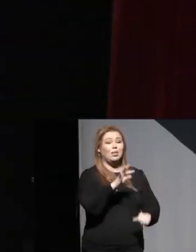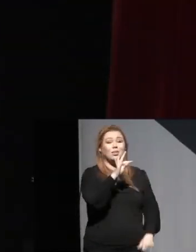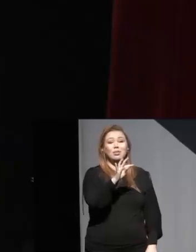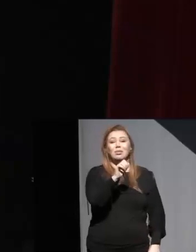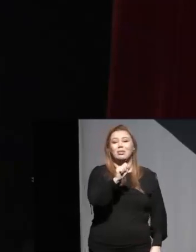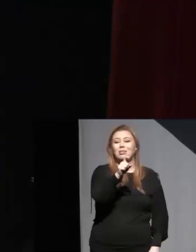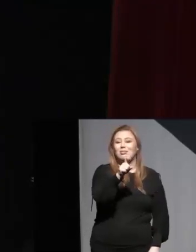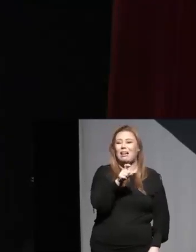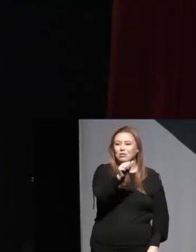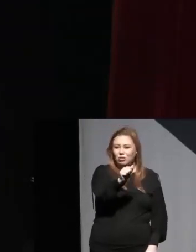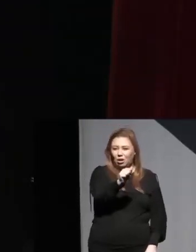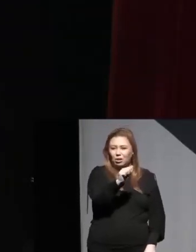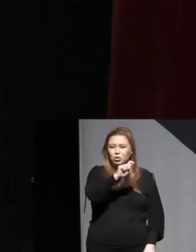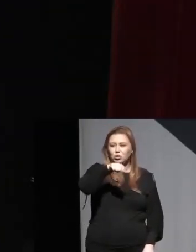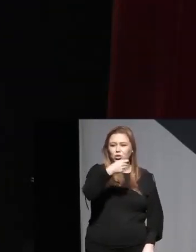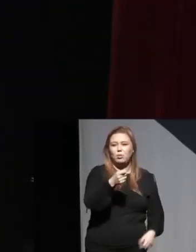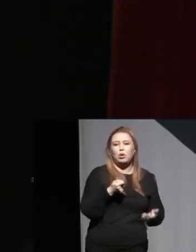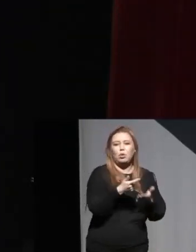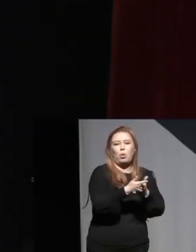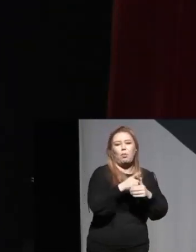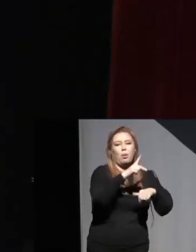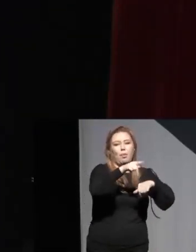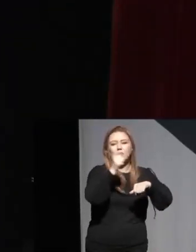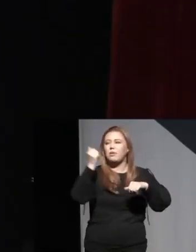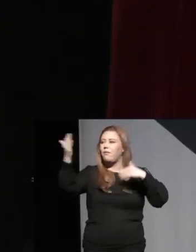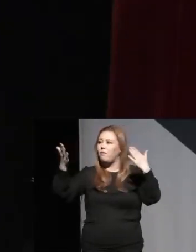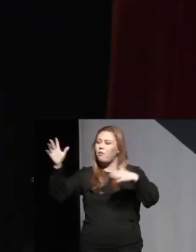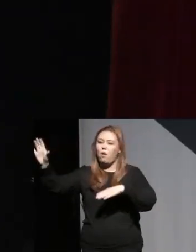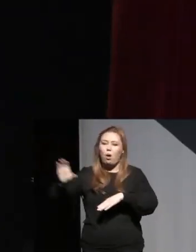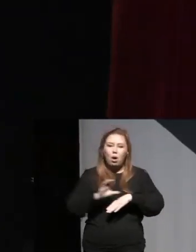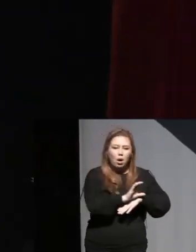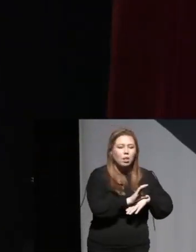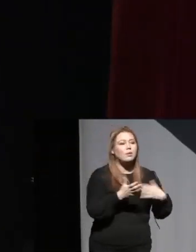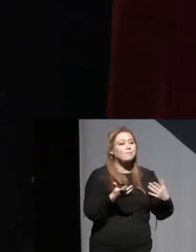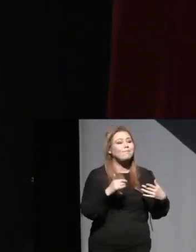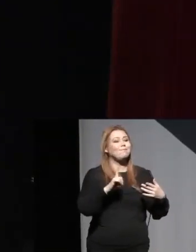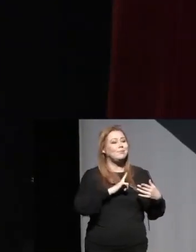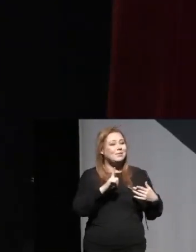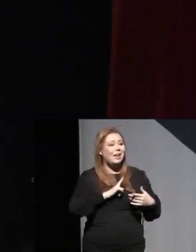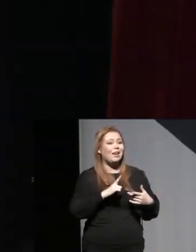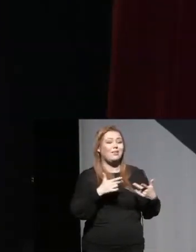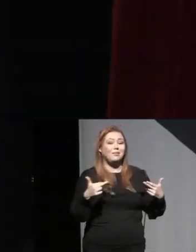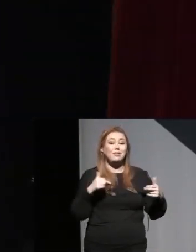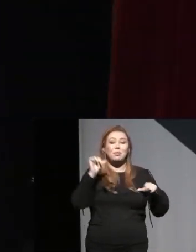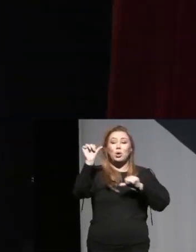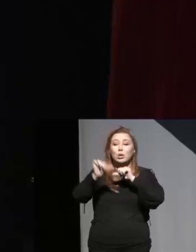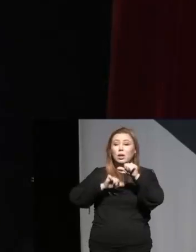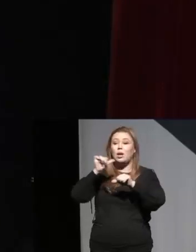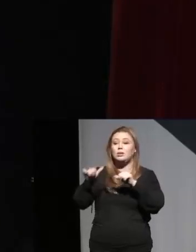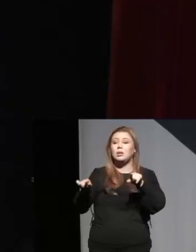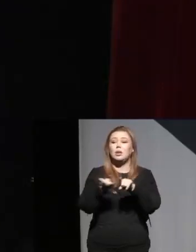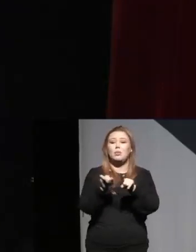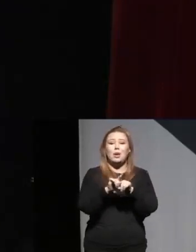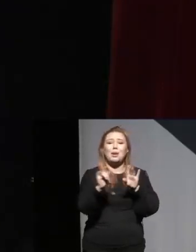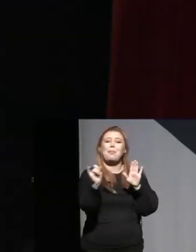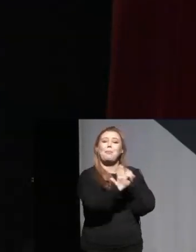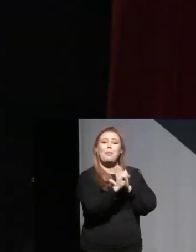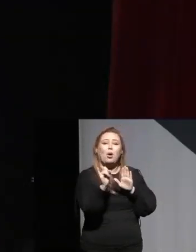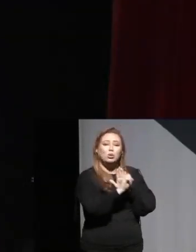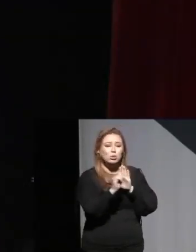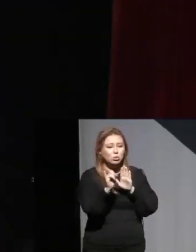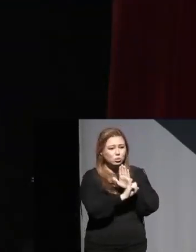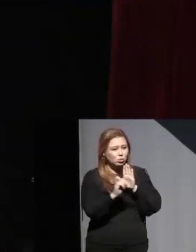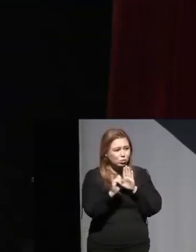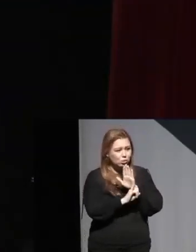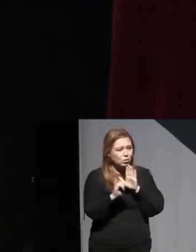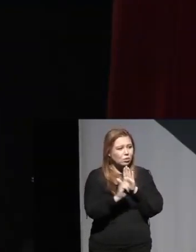internacionais e, inclusive, tem havido muitas alterações tributárias